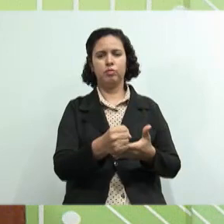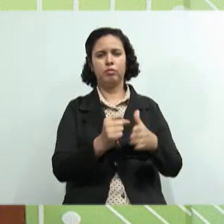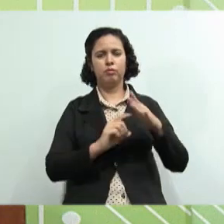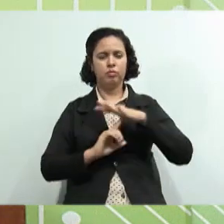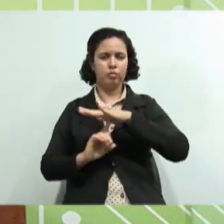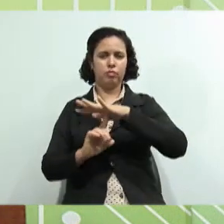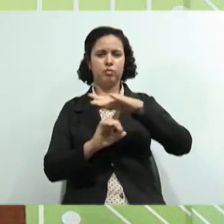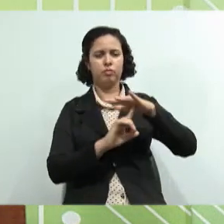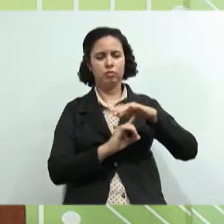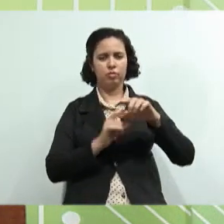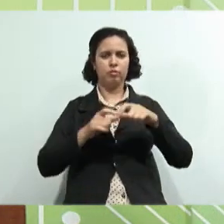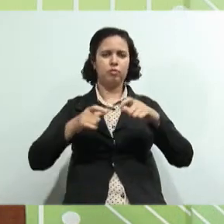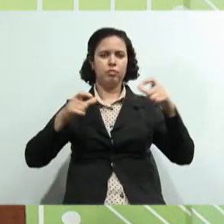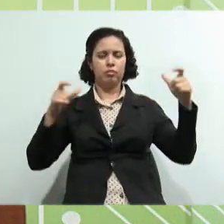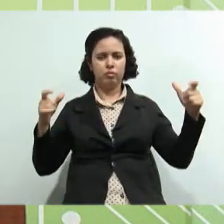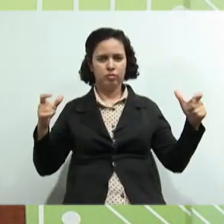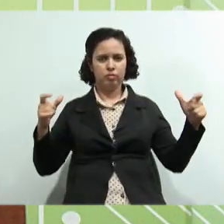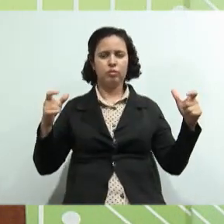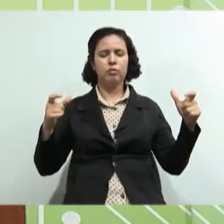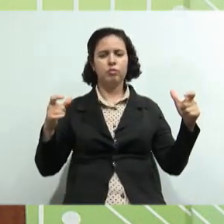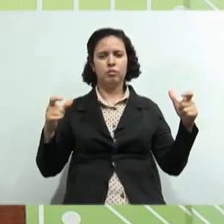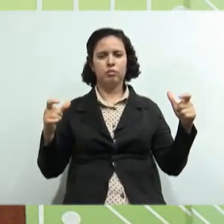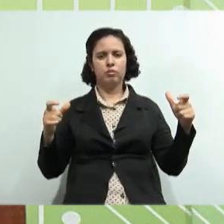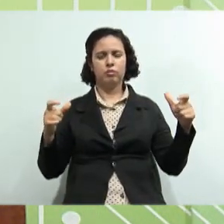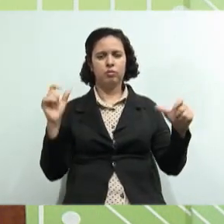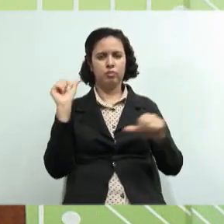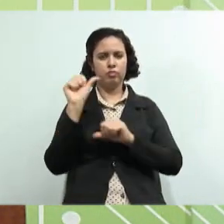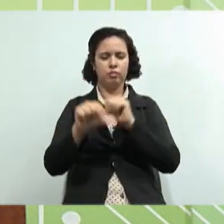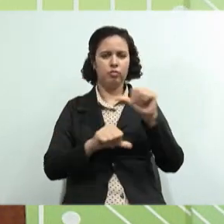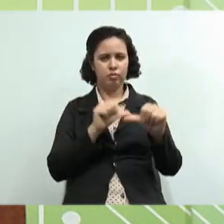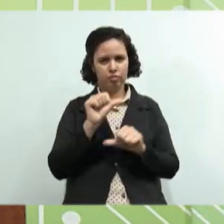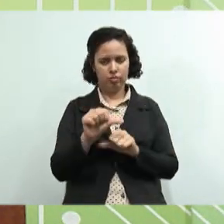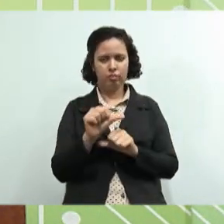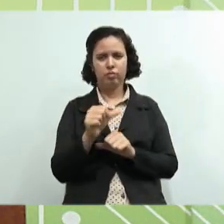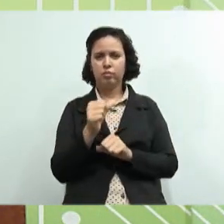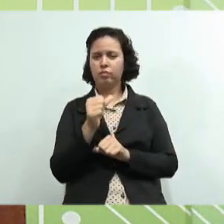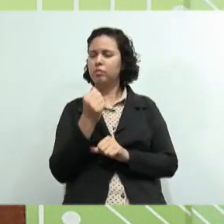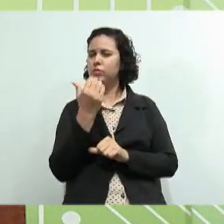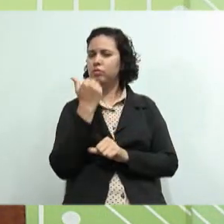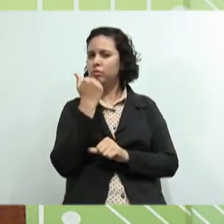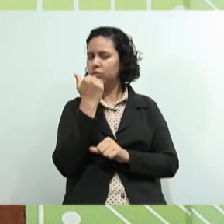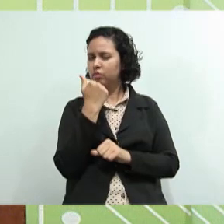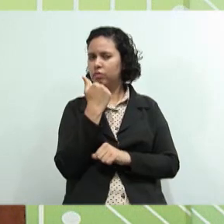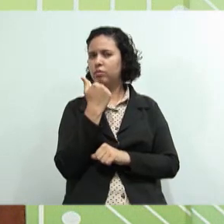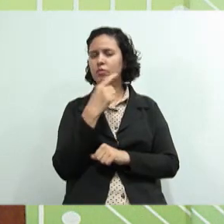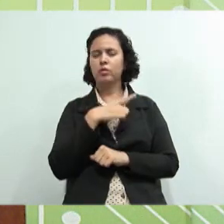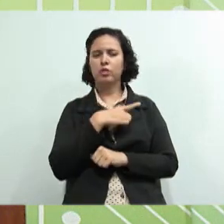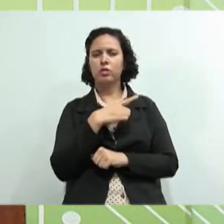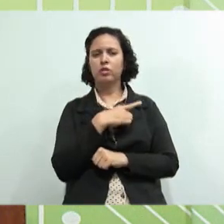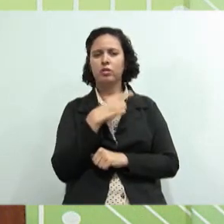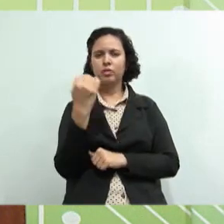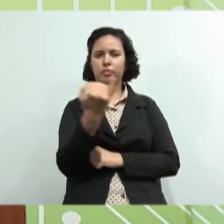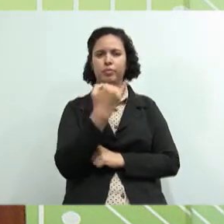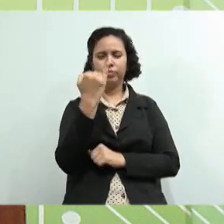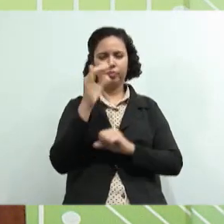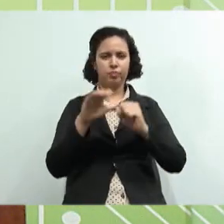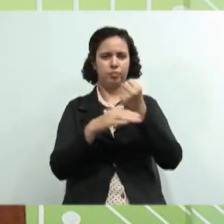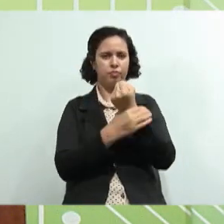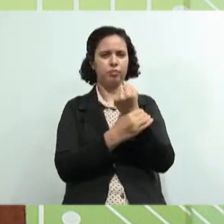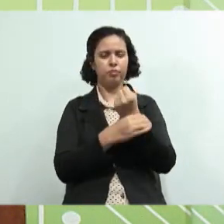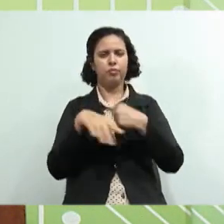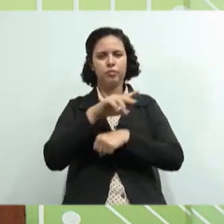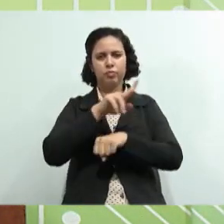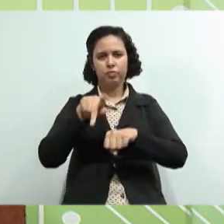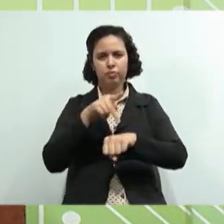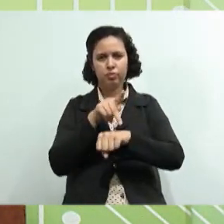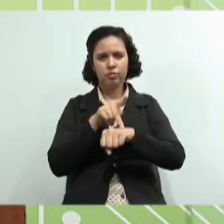abundantes, cada vez mais cheias de diversidade de alimentos disponíveis. E isso é uma questão muito importante para a segurança do país.